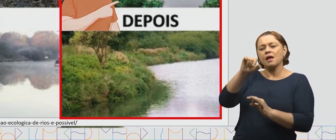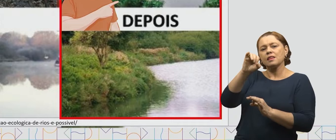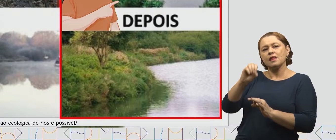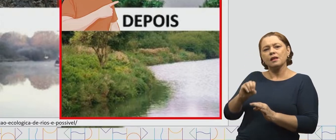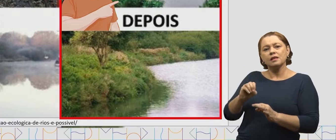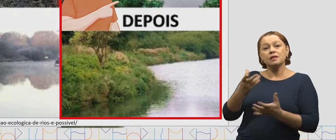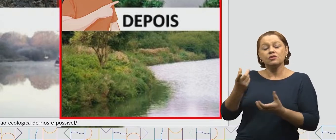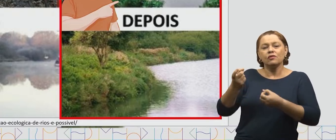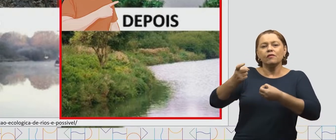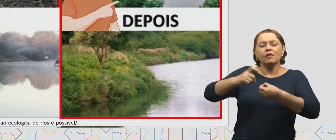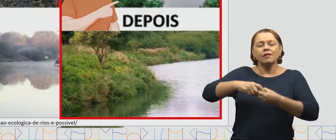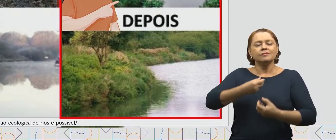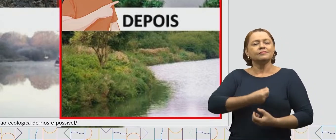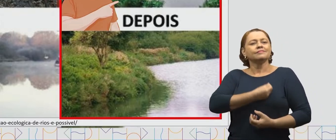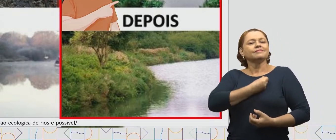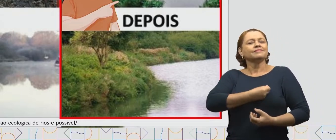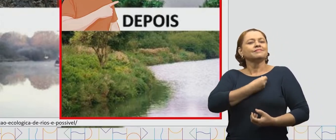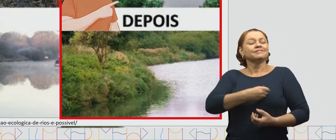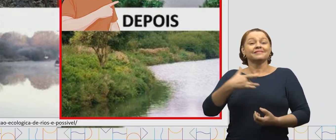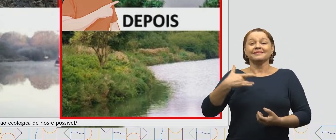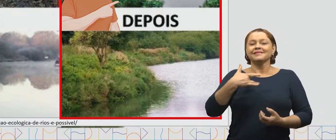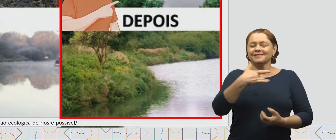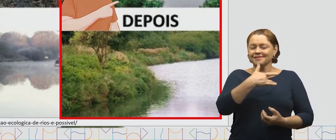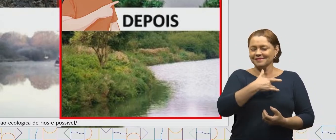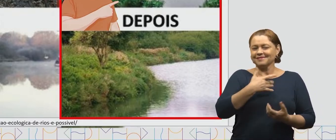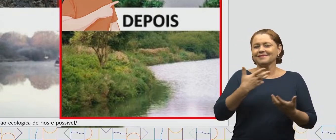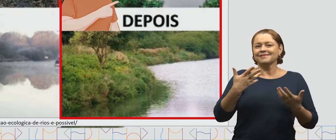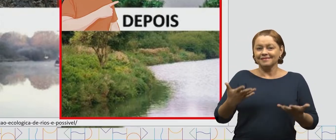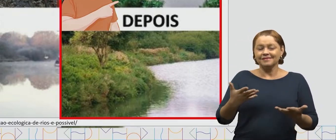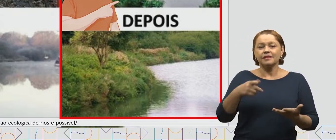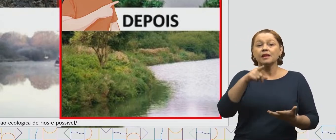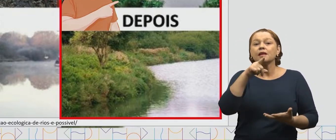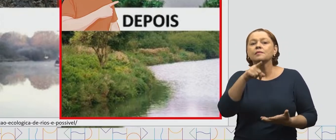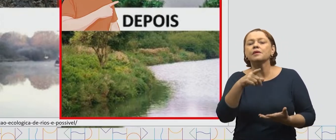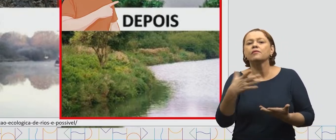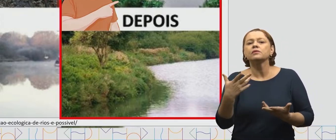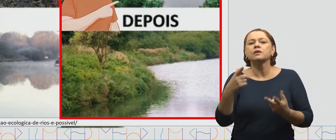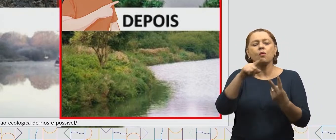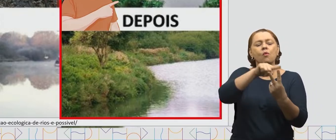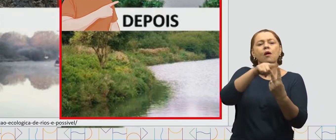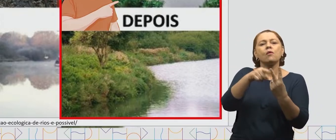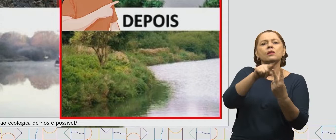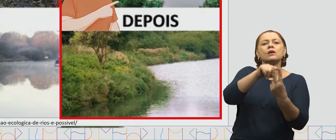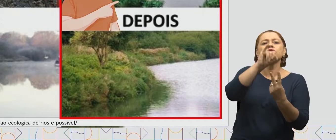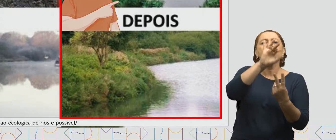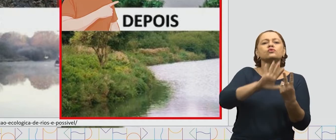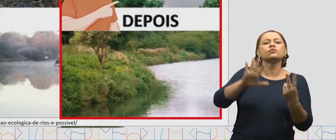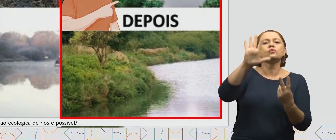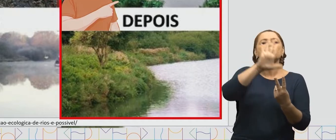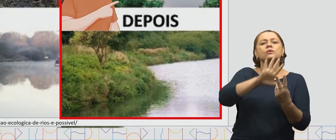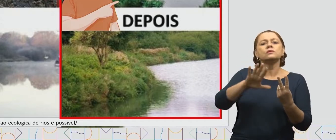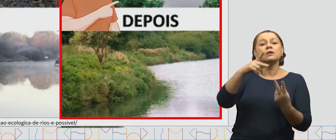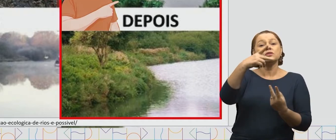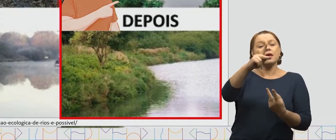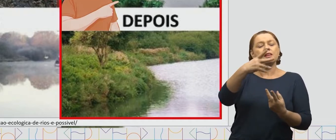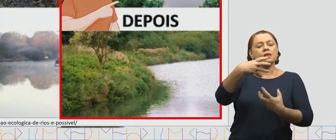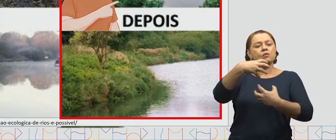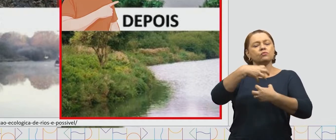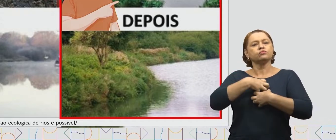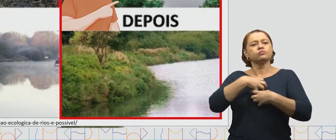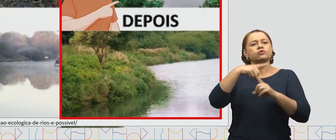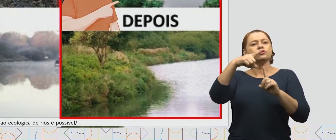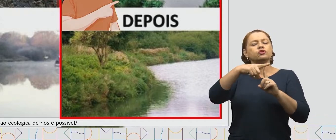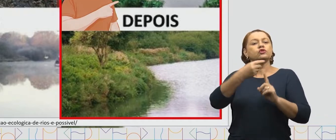voltando à vida, como você pode observar. E para você, qual das duas imagens retrata o seu estilo de vida? A